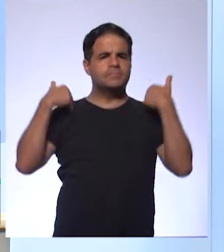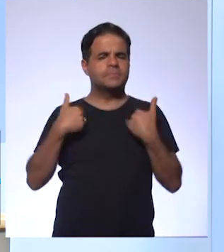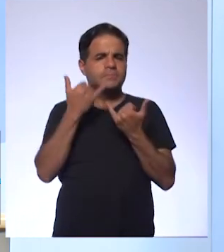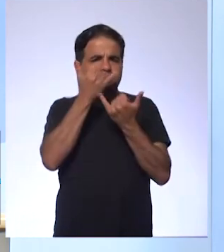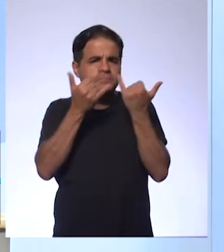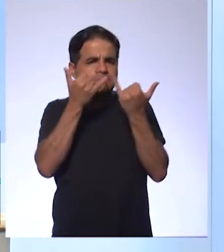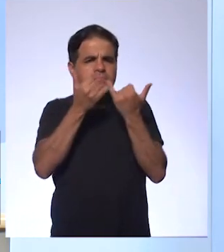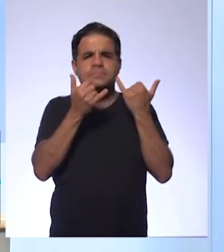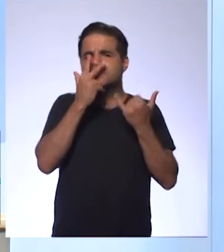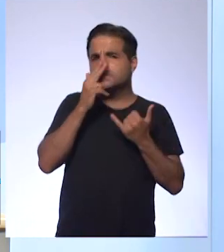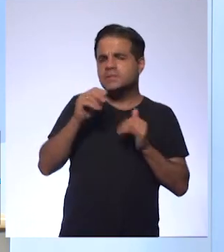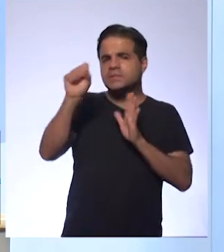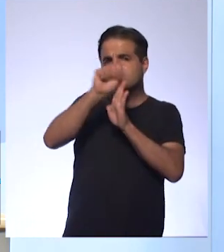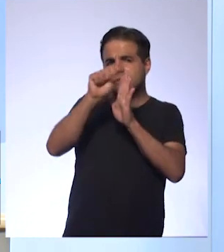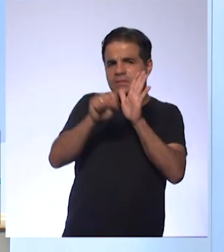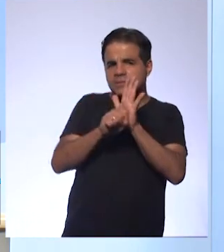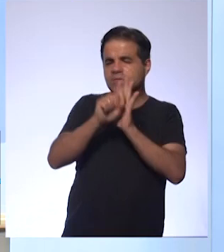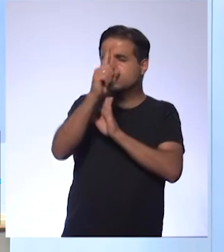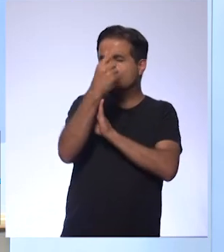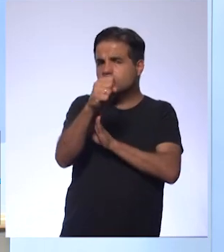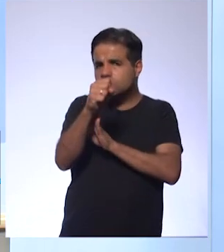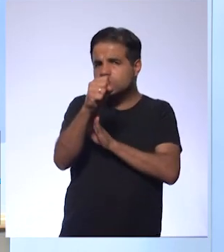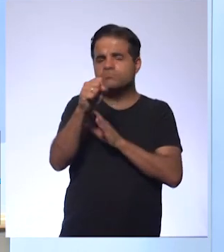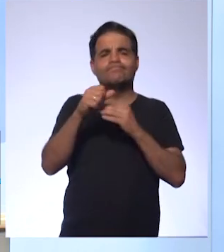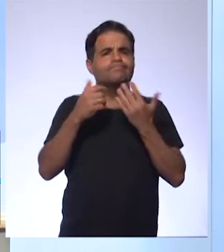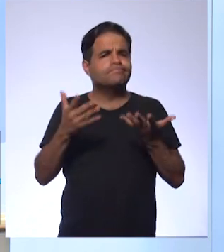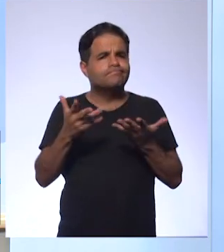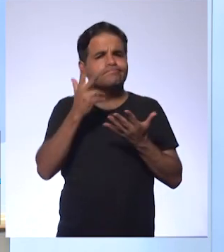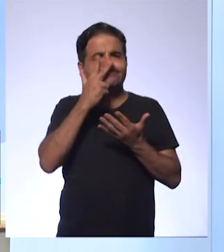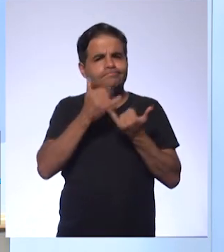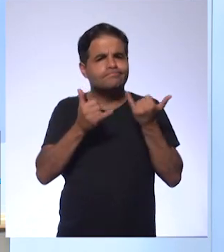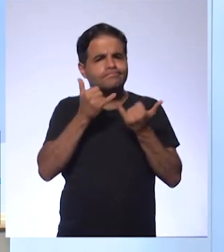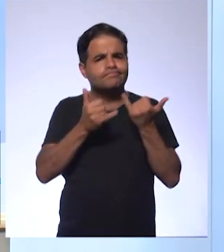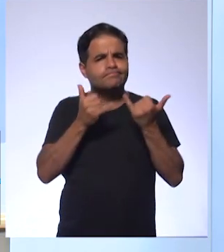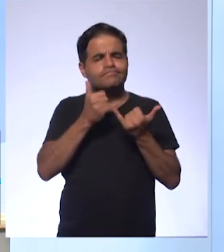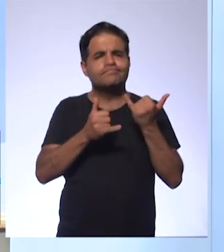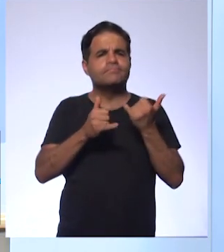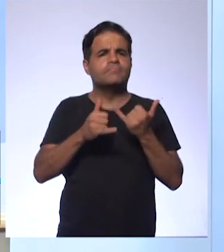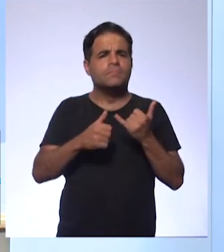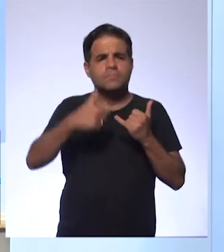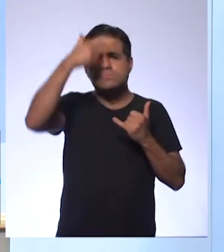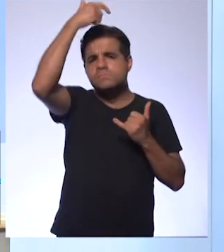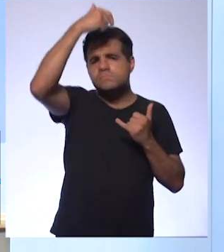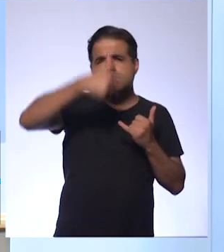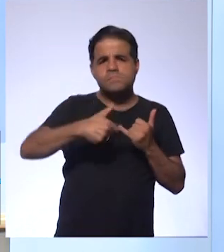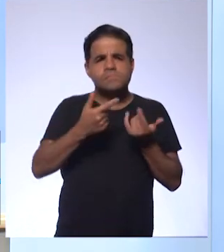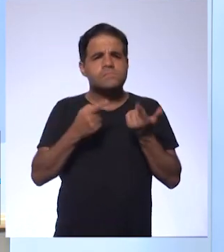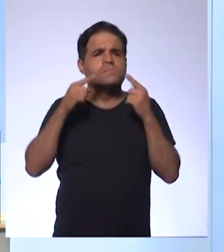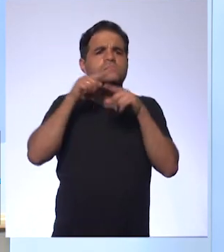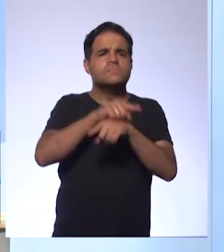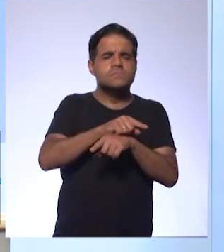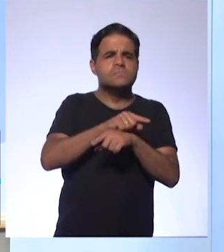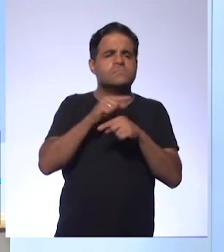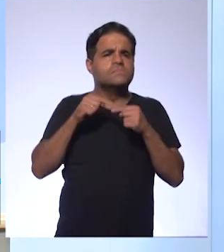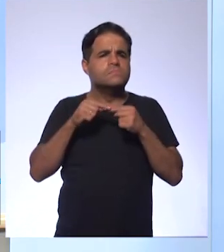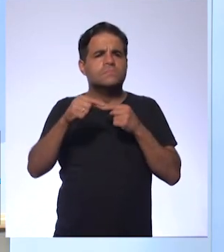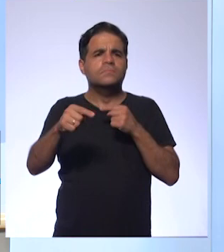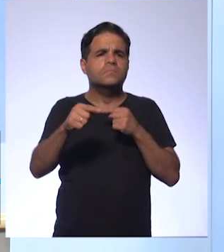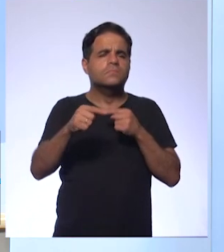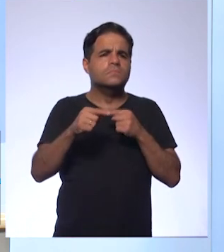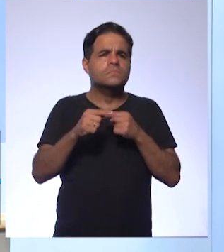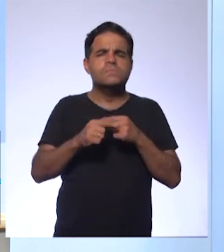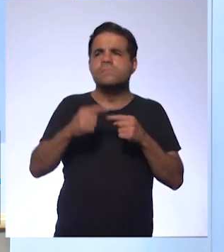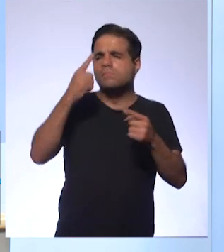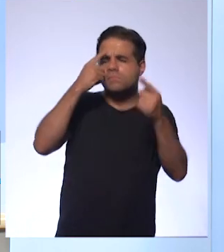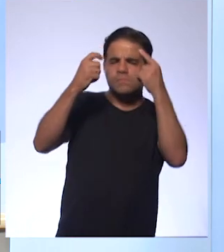um característico do século XVIII, mas parecem ser figuras que meio que opostas, né, aí nas